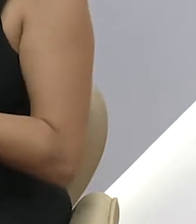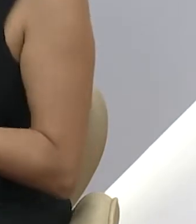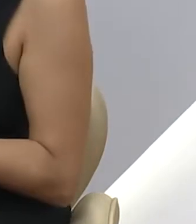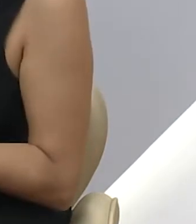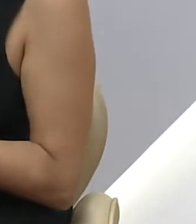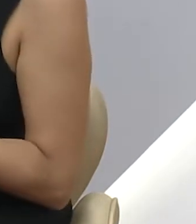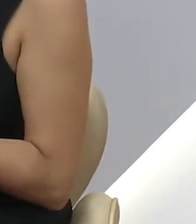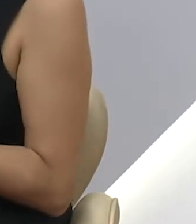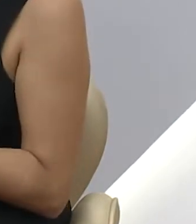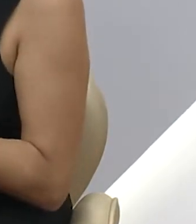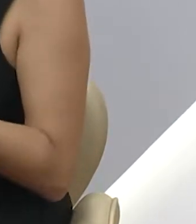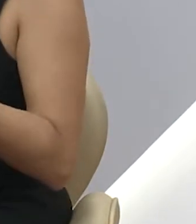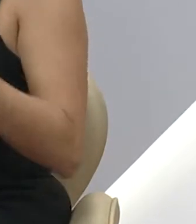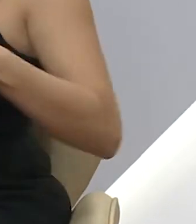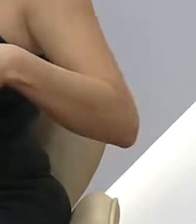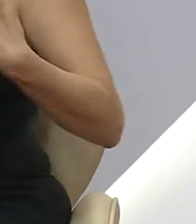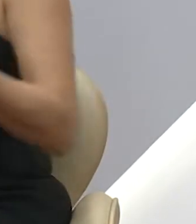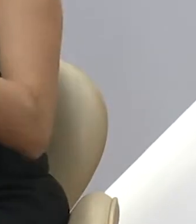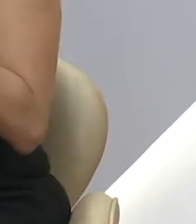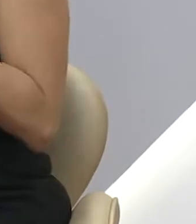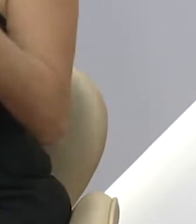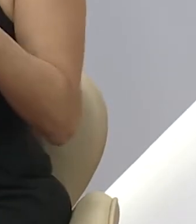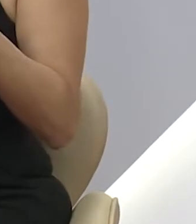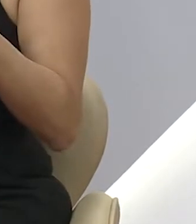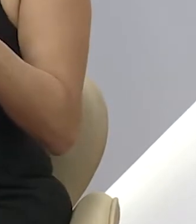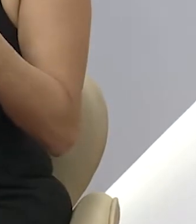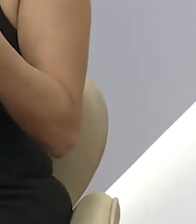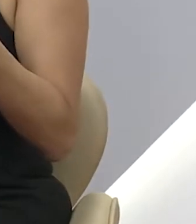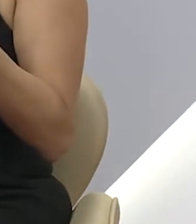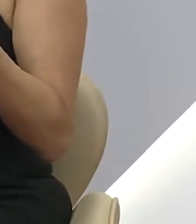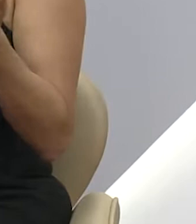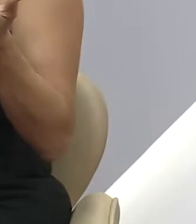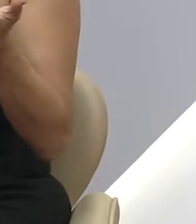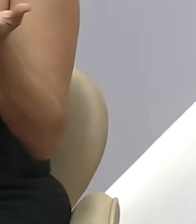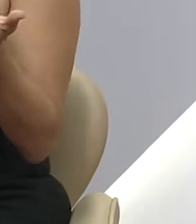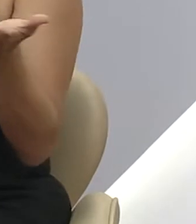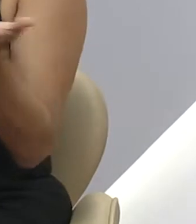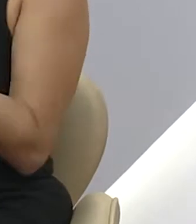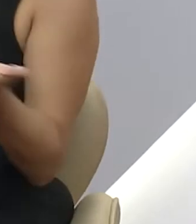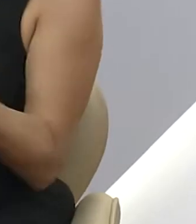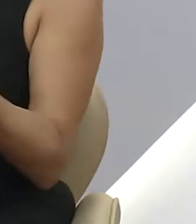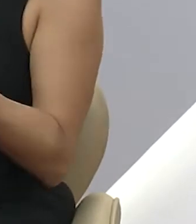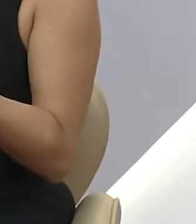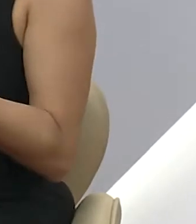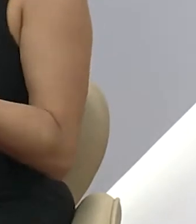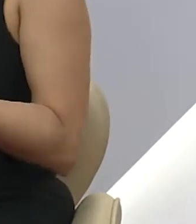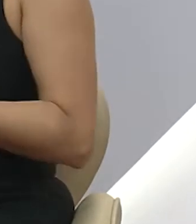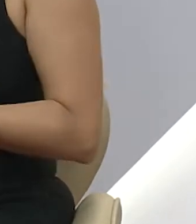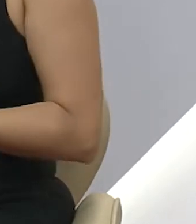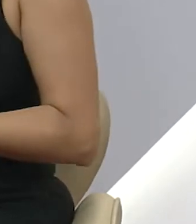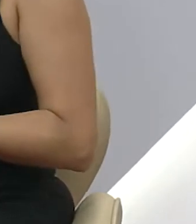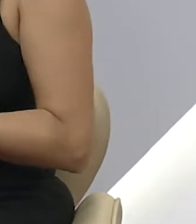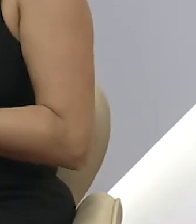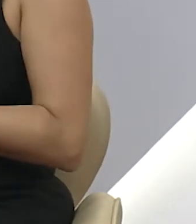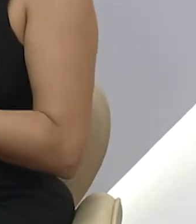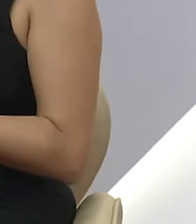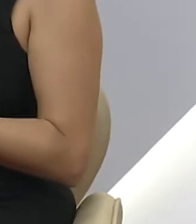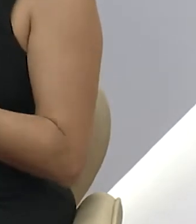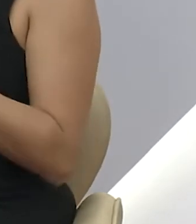nós temos uma língua, eu ando, eu enxergo, eu tenho uma língua. Então,